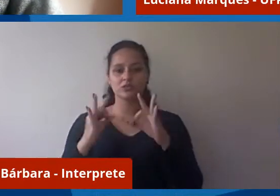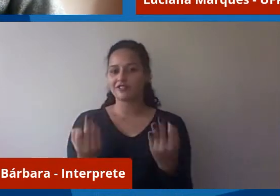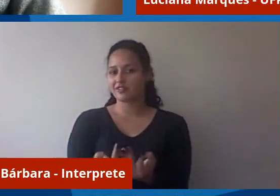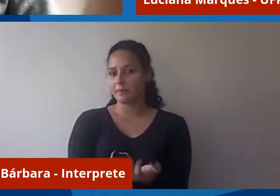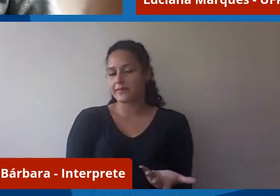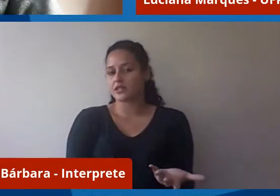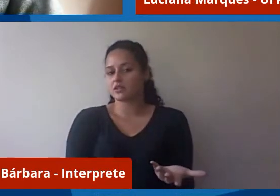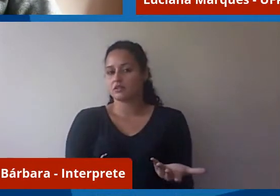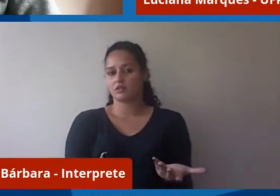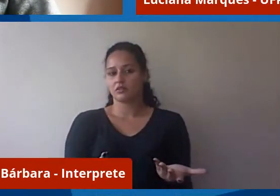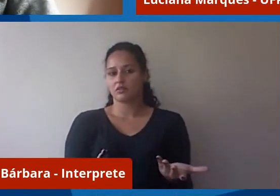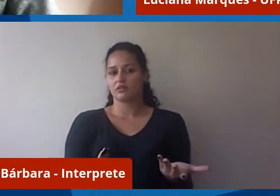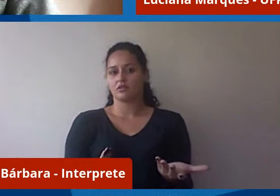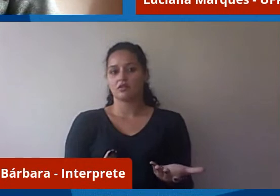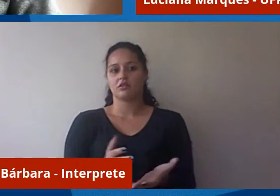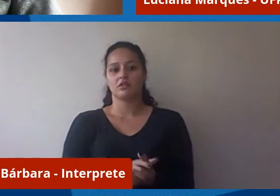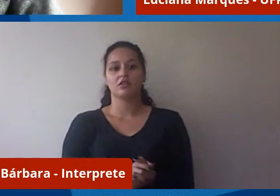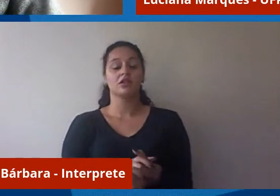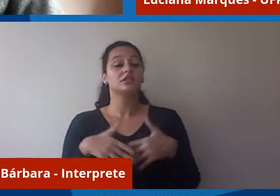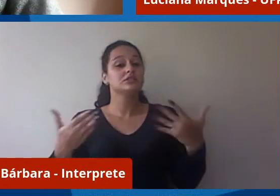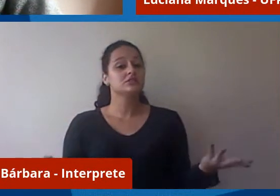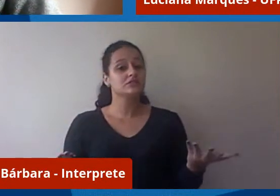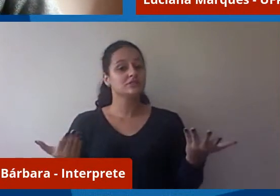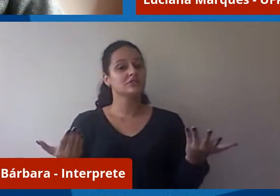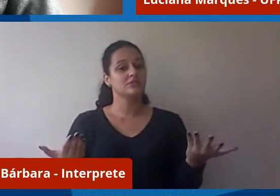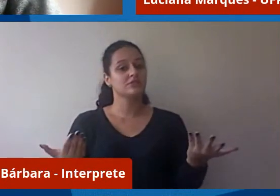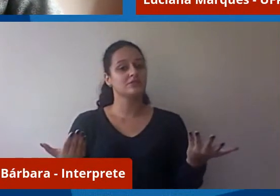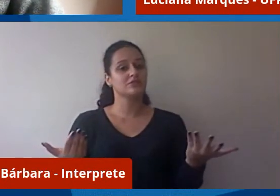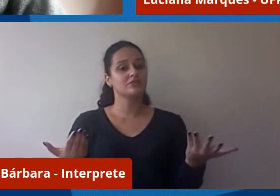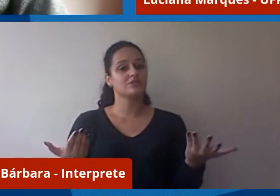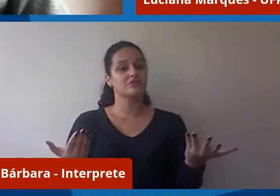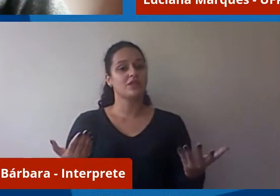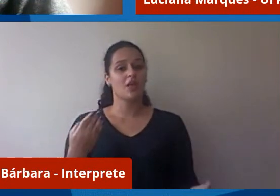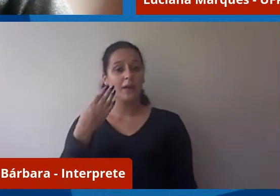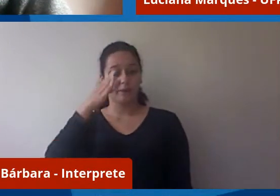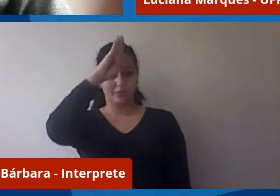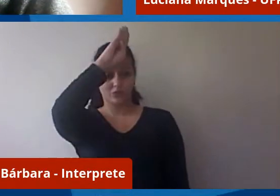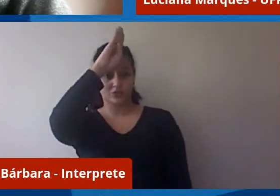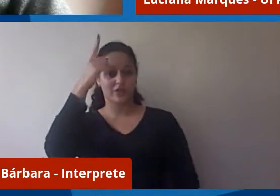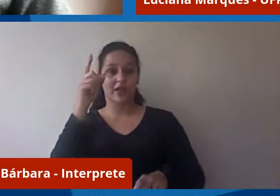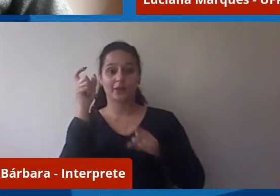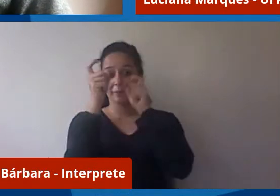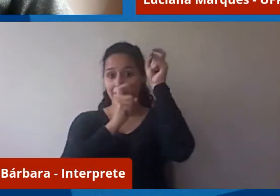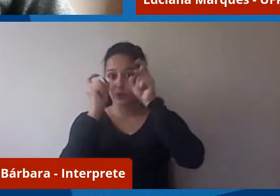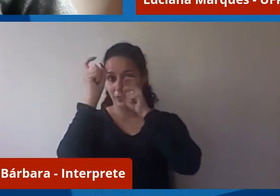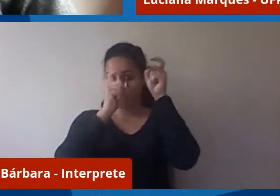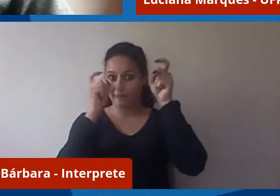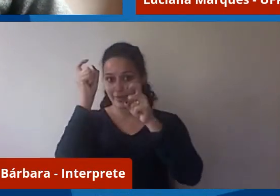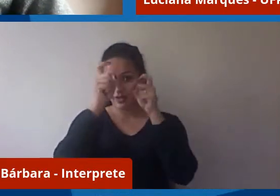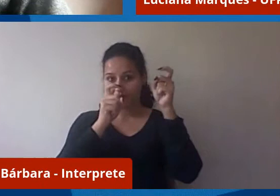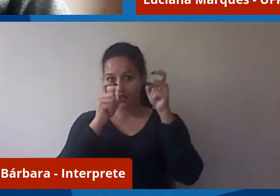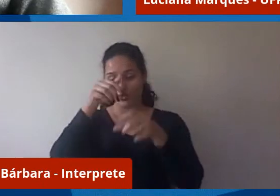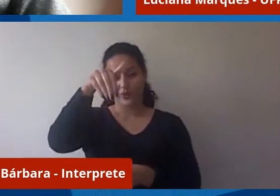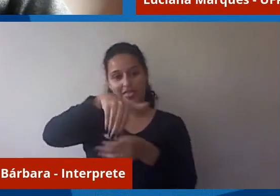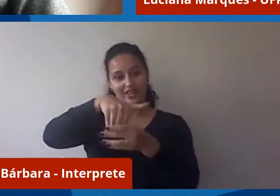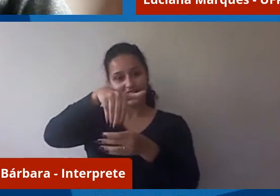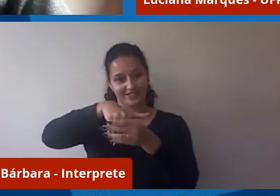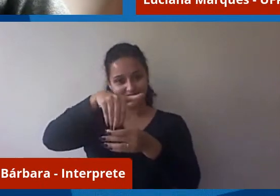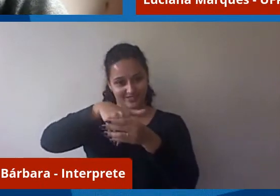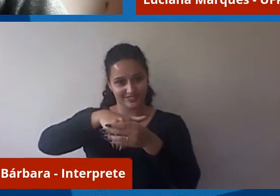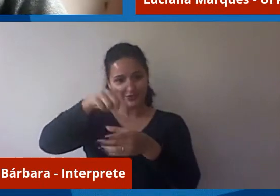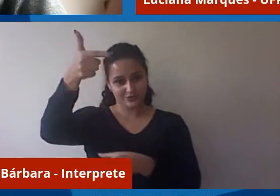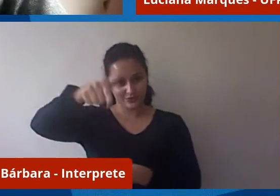tem jeito de incluir. E o próprio Bolsonaro, que está preocupado com a sua reeleição, sabe? Ou ele faz